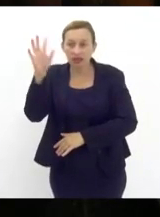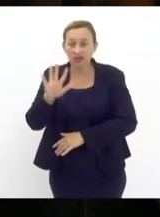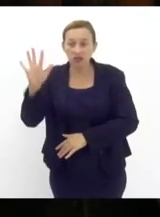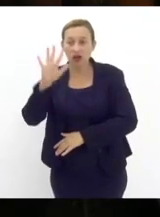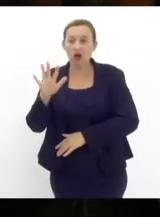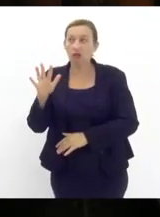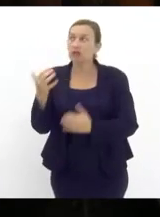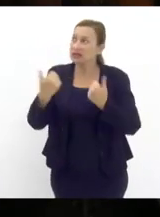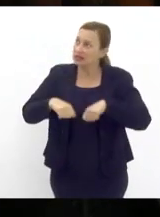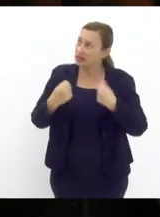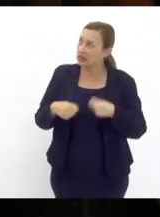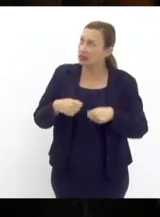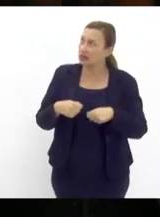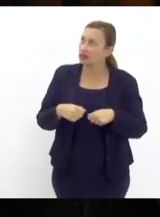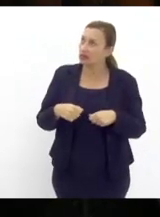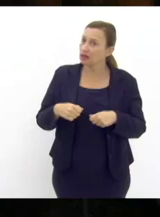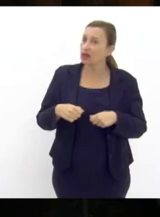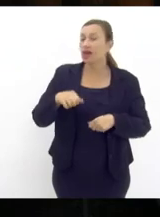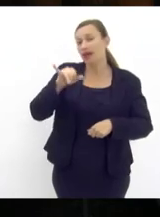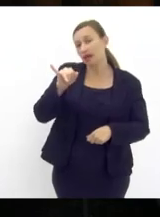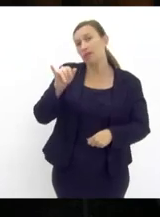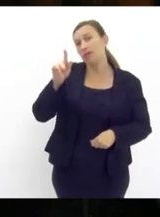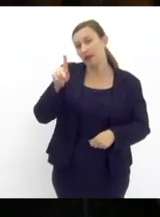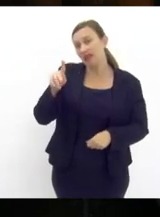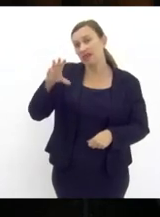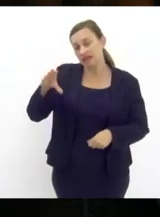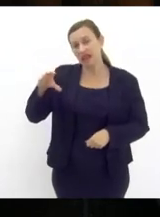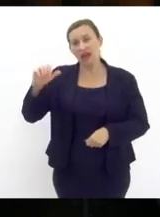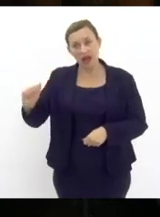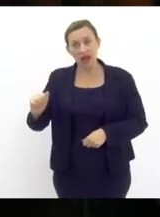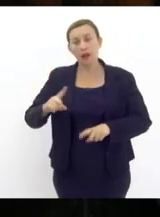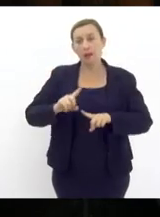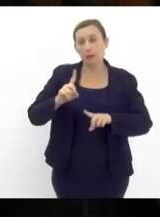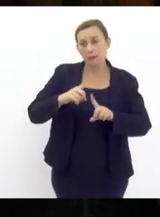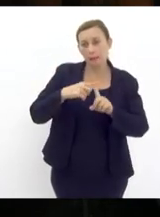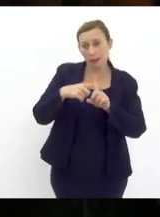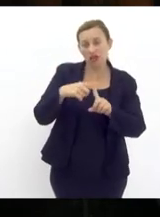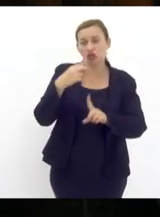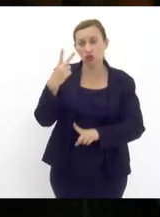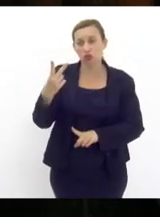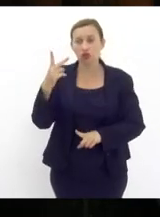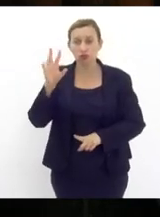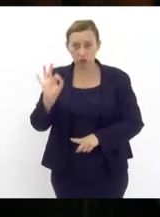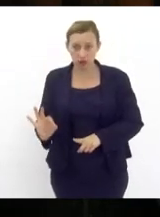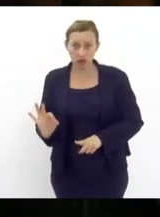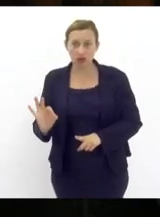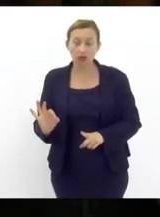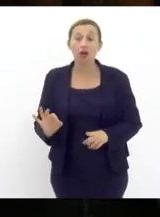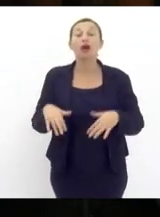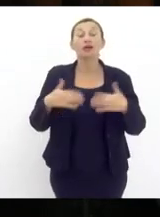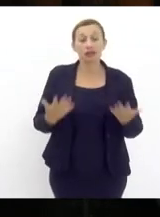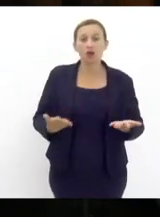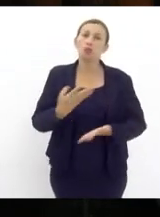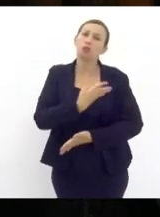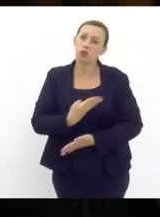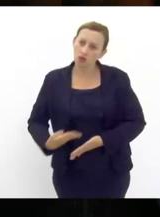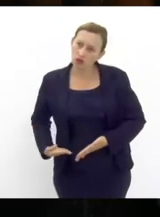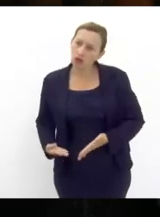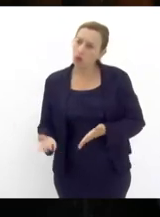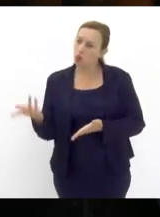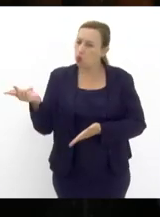máximo IPCA mais dois pontos percentuais então é para o governador